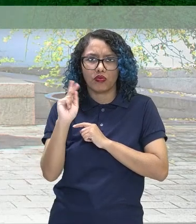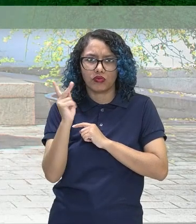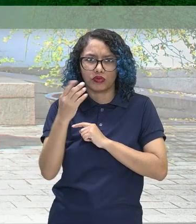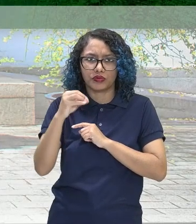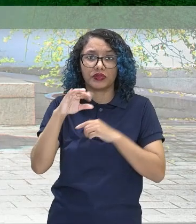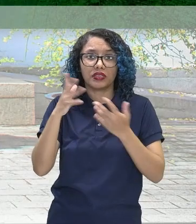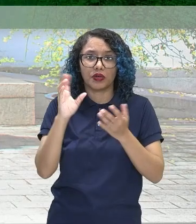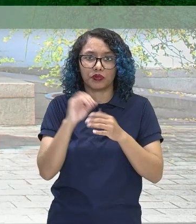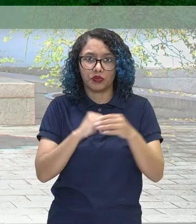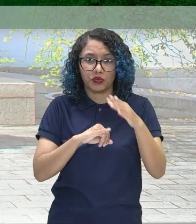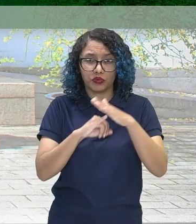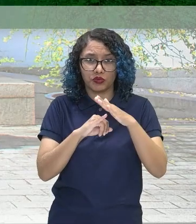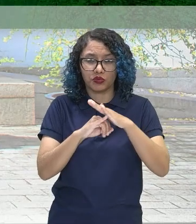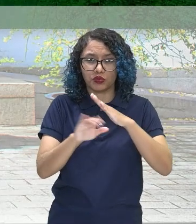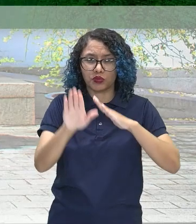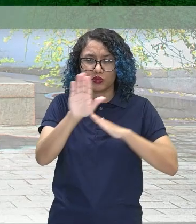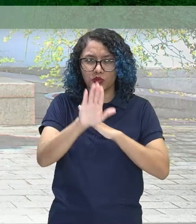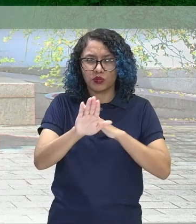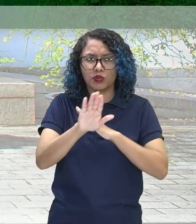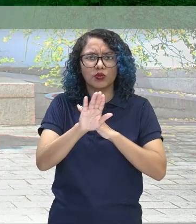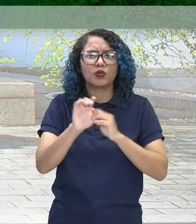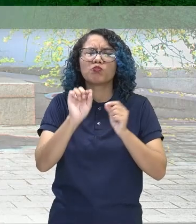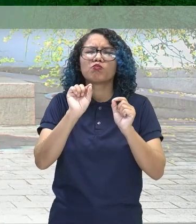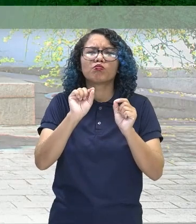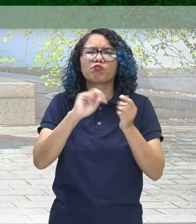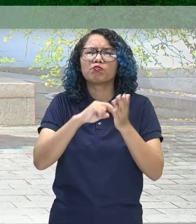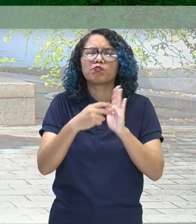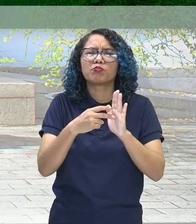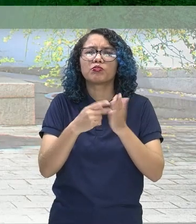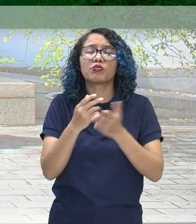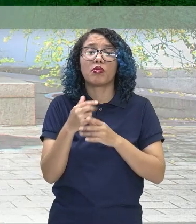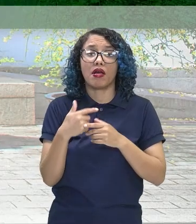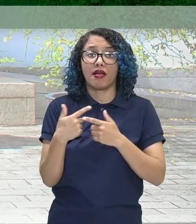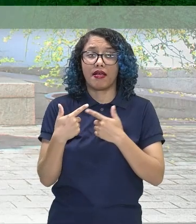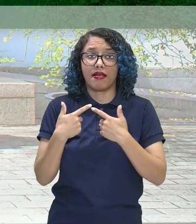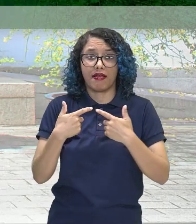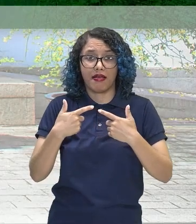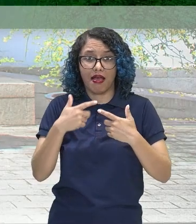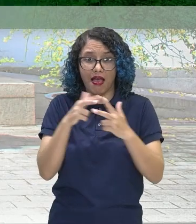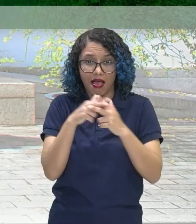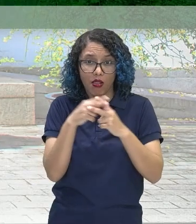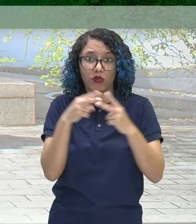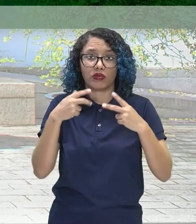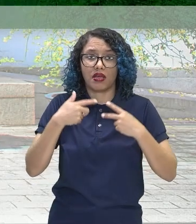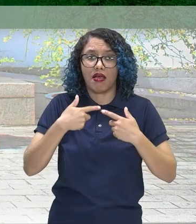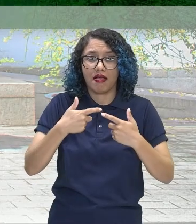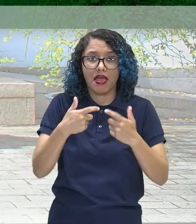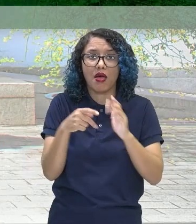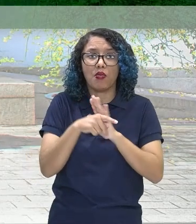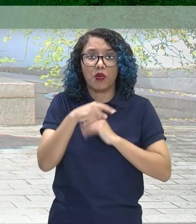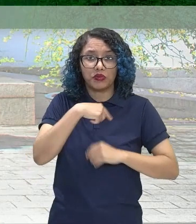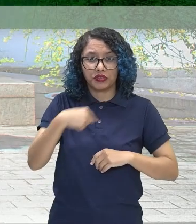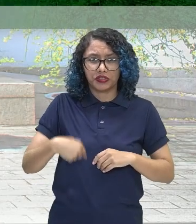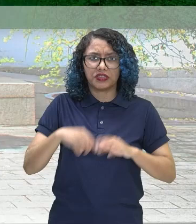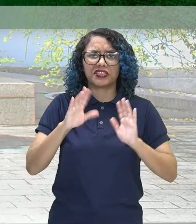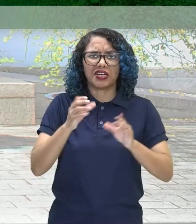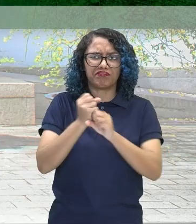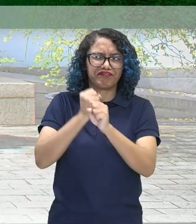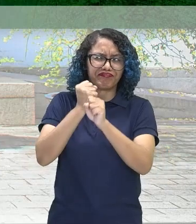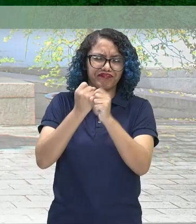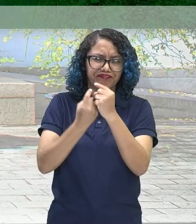Fu, ele é uma arte marcial chinesa criada há mais de 1.500 anos.